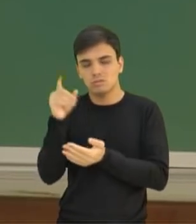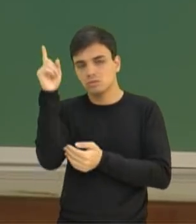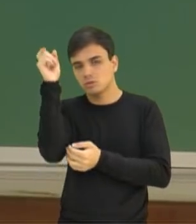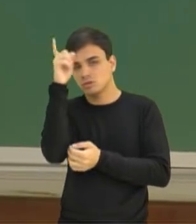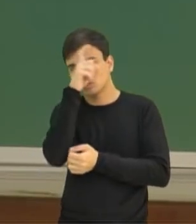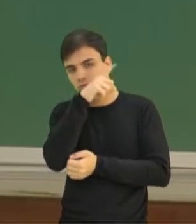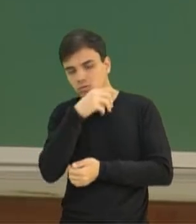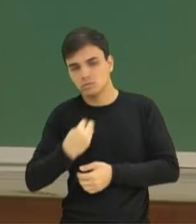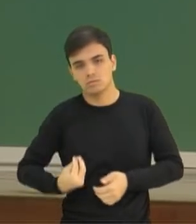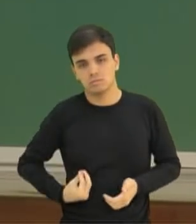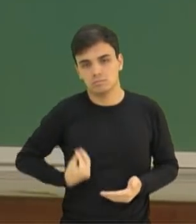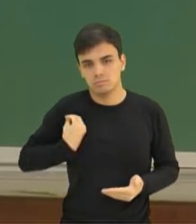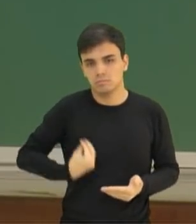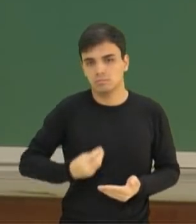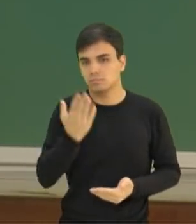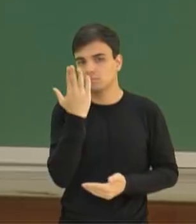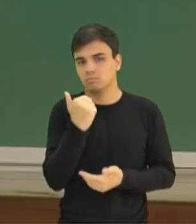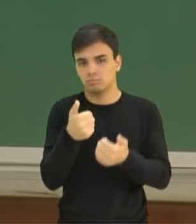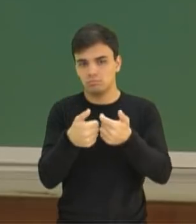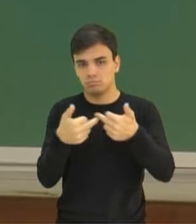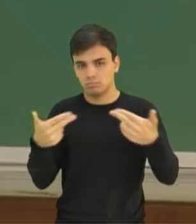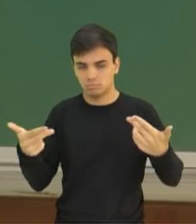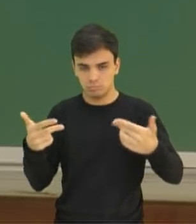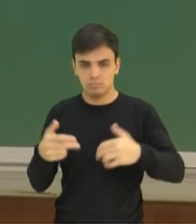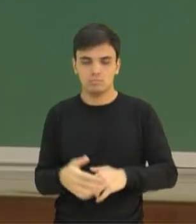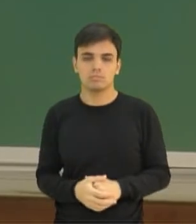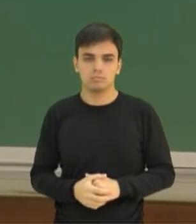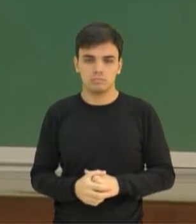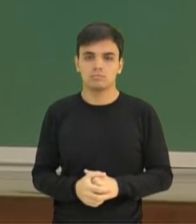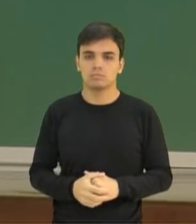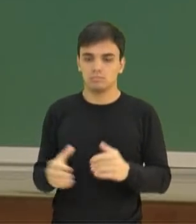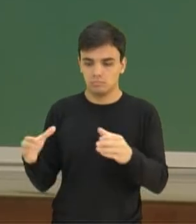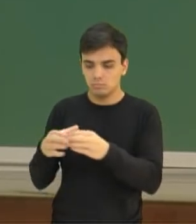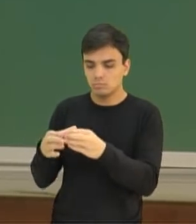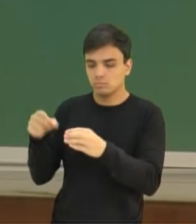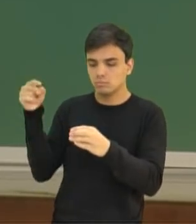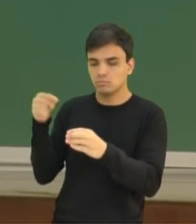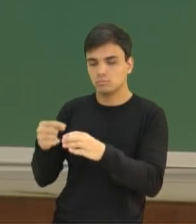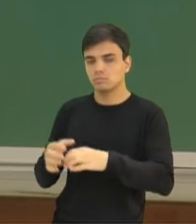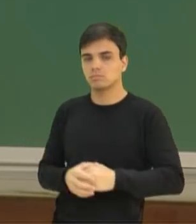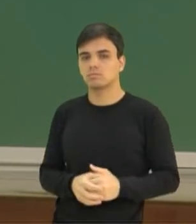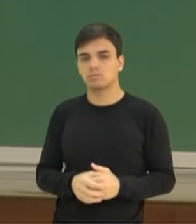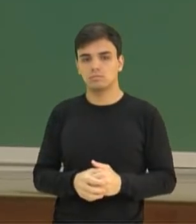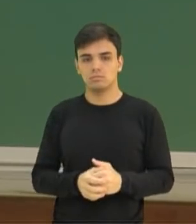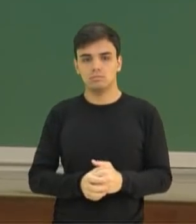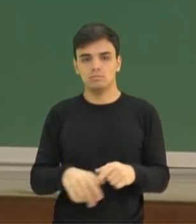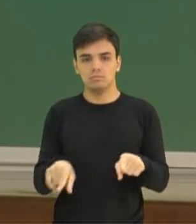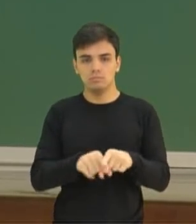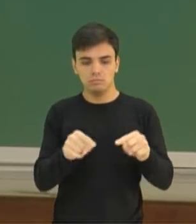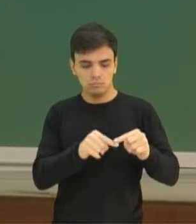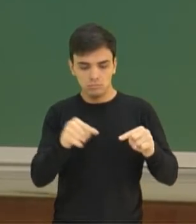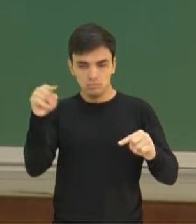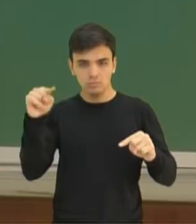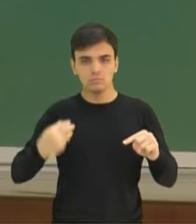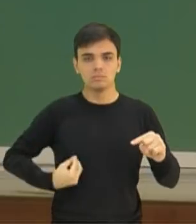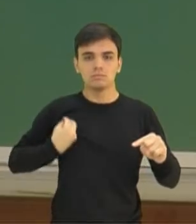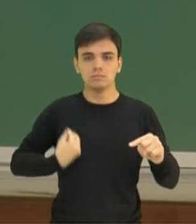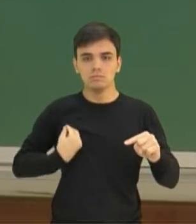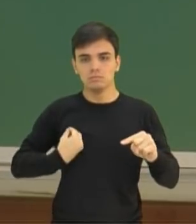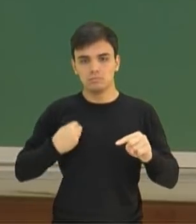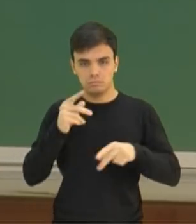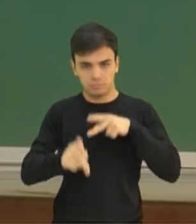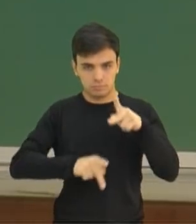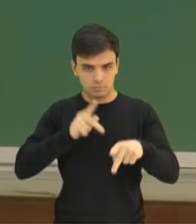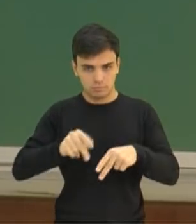de manter até a alimentação ali da população de determinadas regiões. O nível de vida da população é baixo, existe